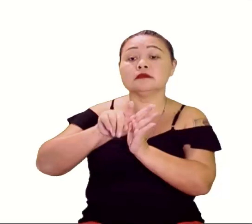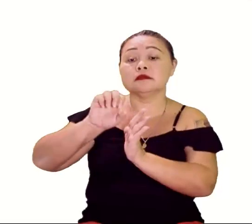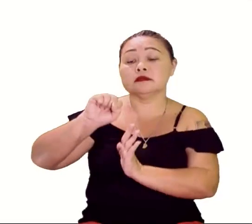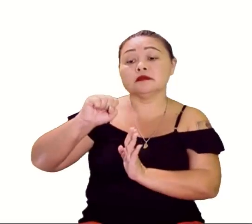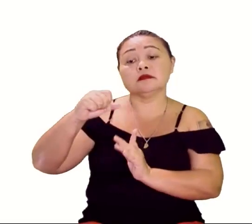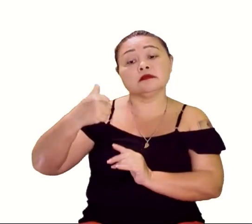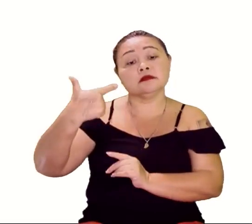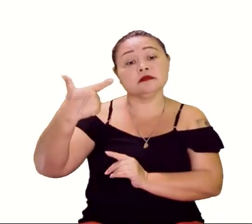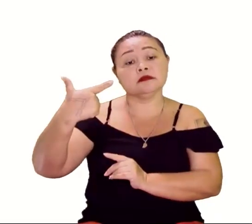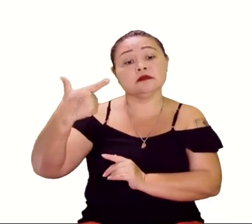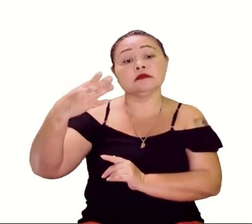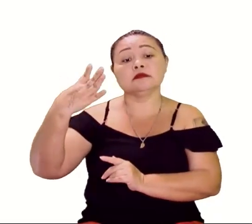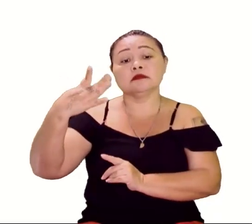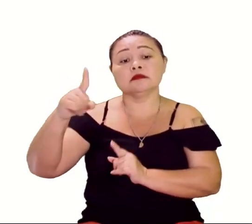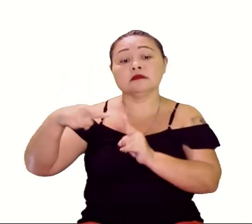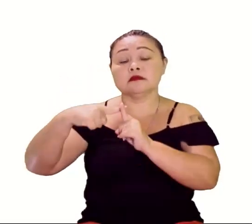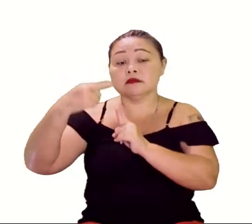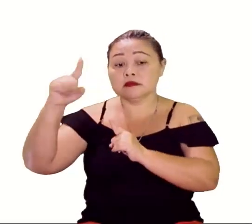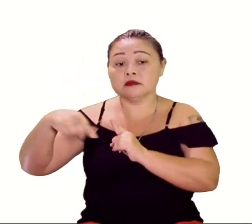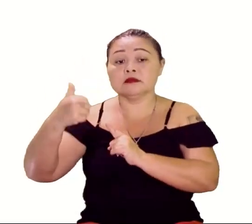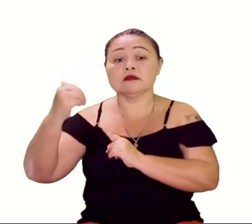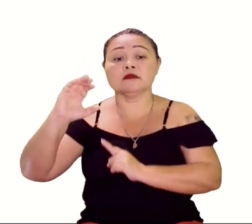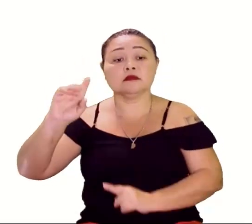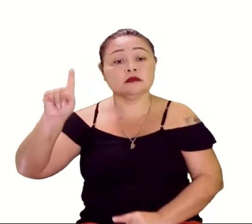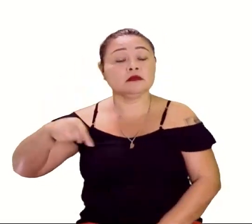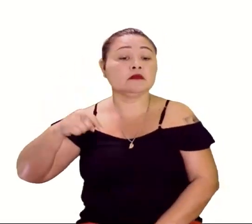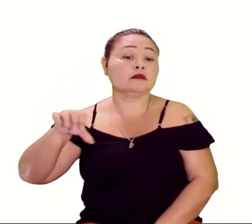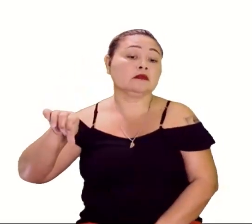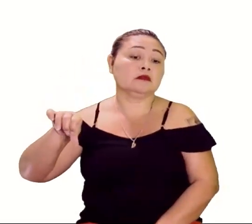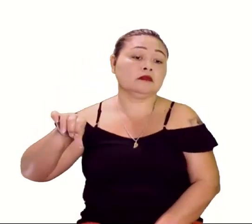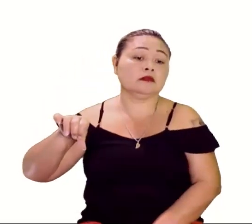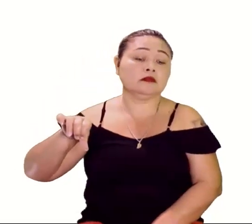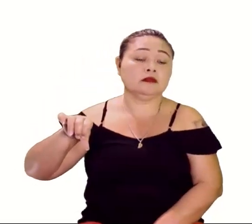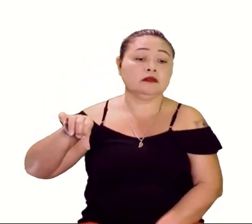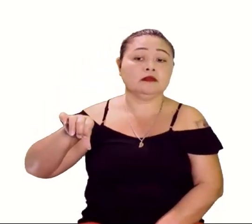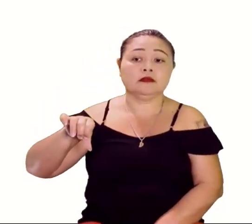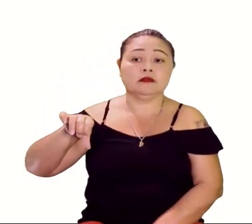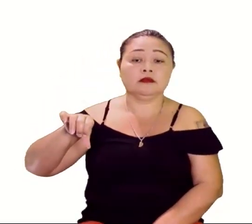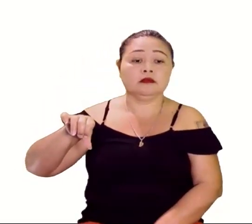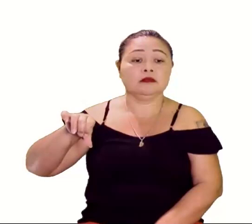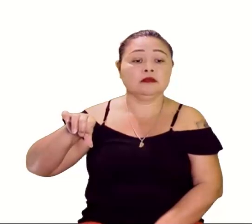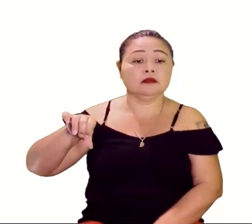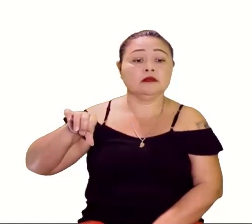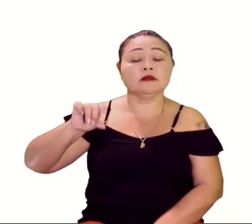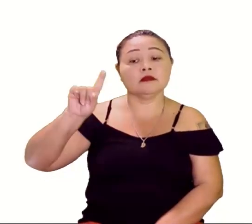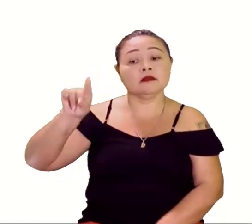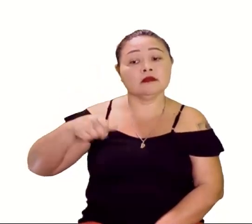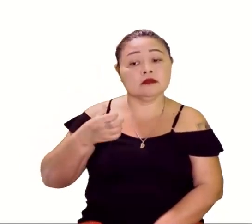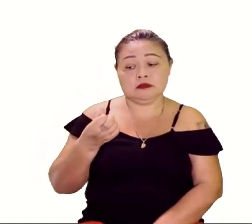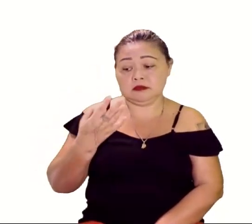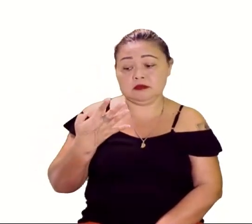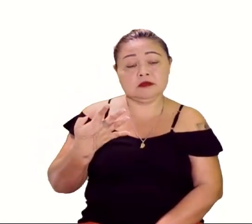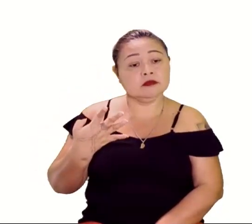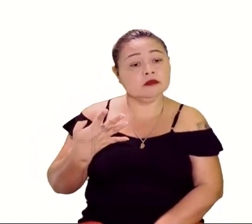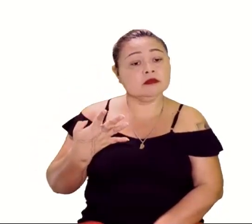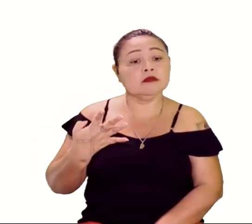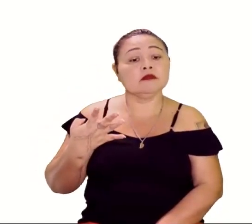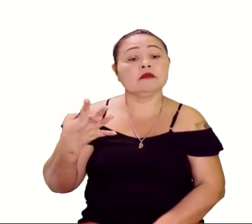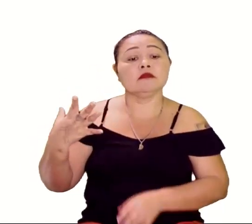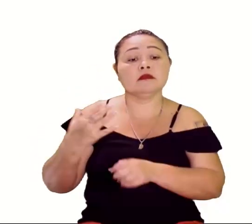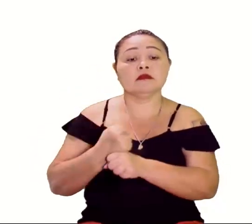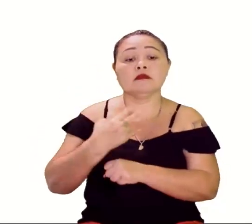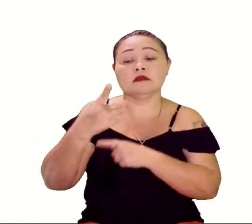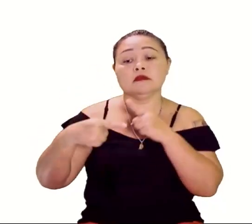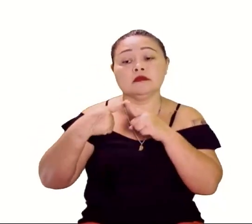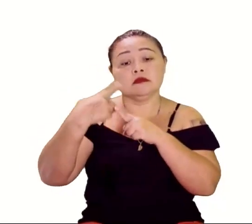ao quadrado. Menos 4 vezes o A, que é 1, vezes o C, que é 9. menos 9. Vamos lá. 8 ao quadrado? 64. 64.